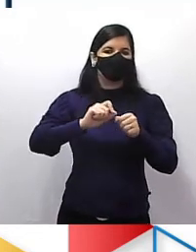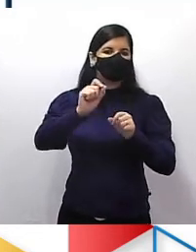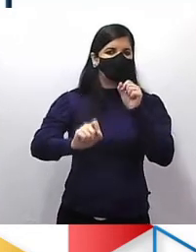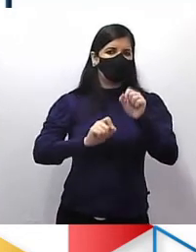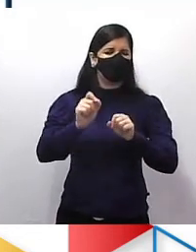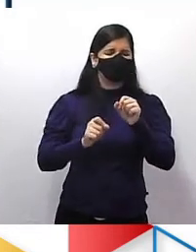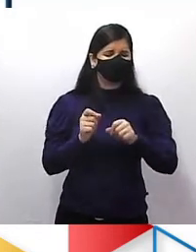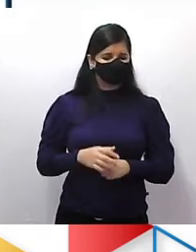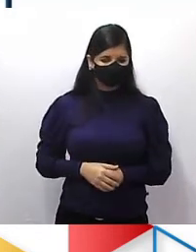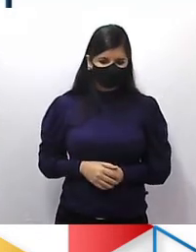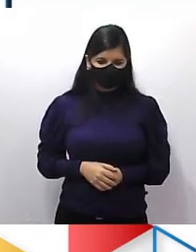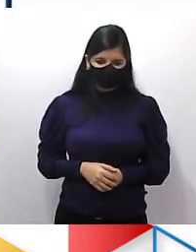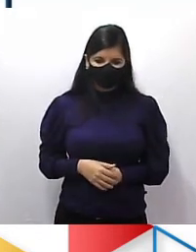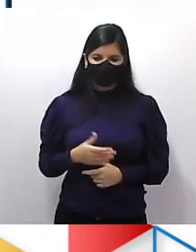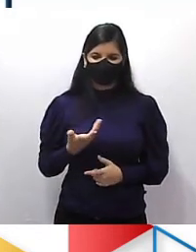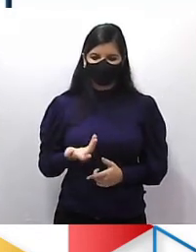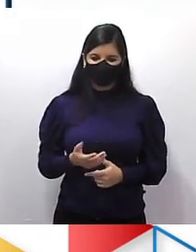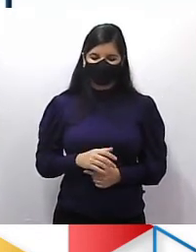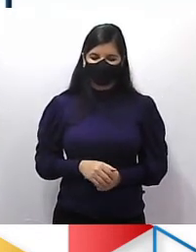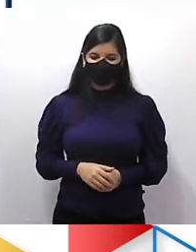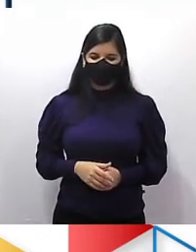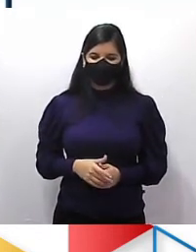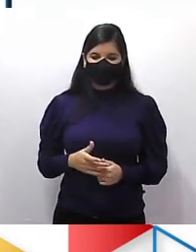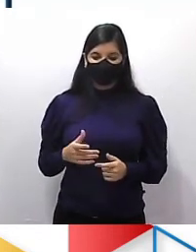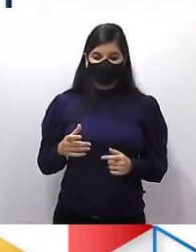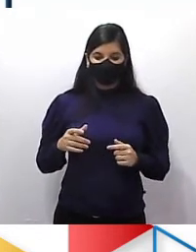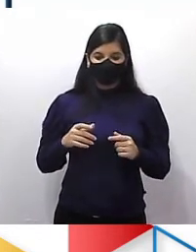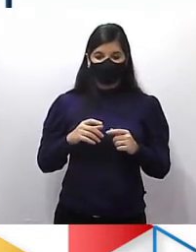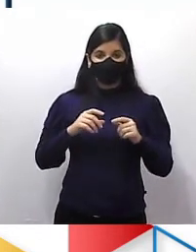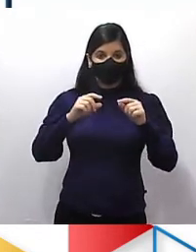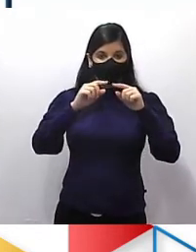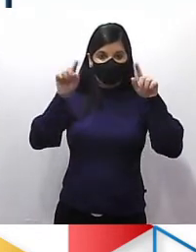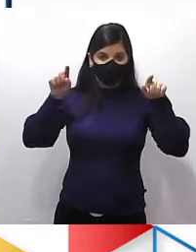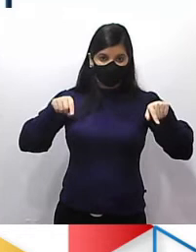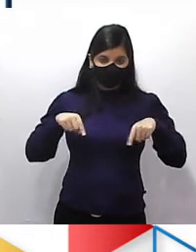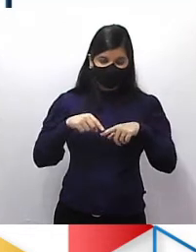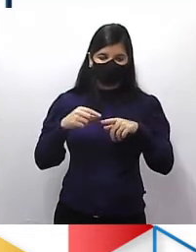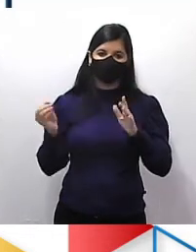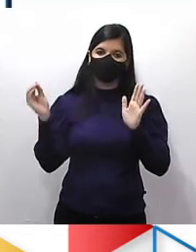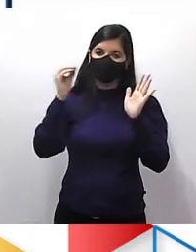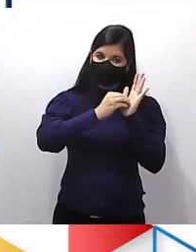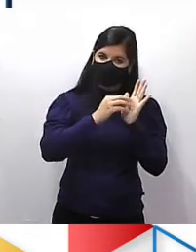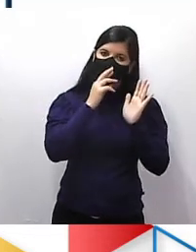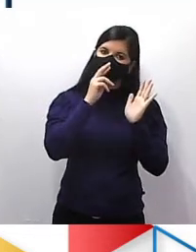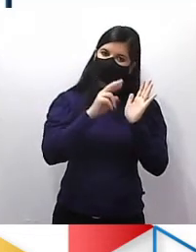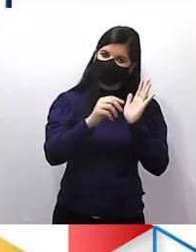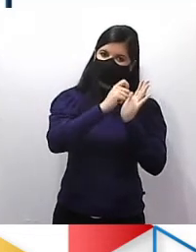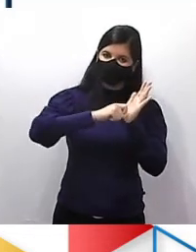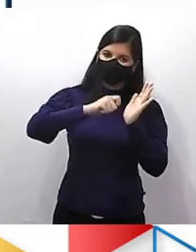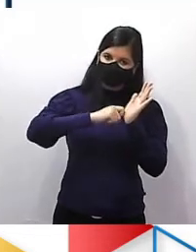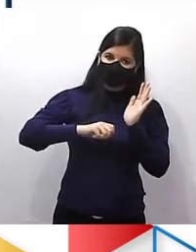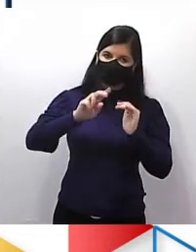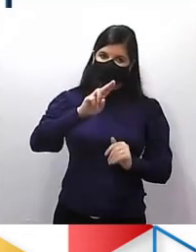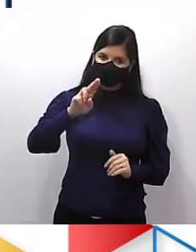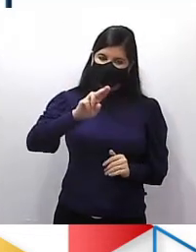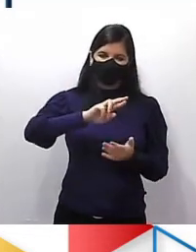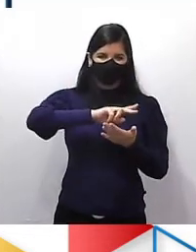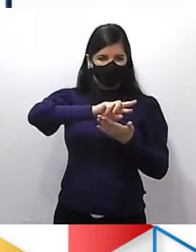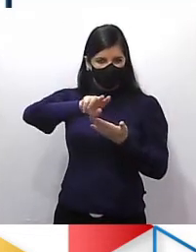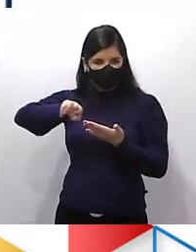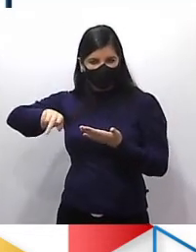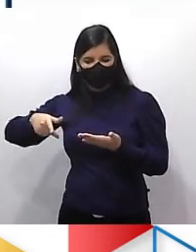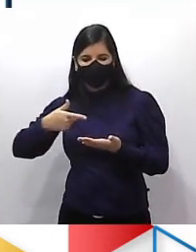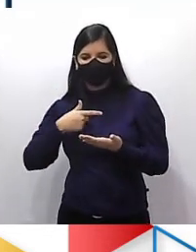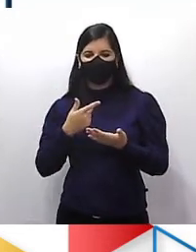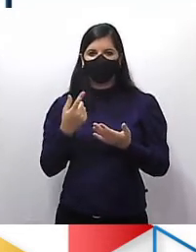box using going to. Completa aí essas caixinhas, esses espaços, utilizando going to. De 1 to 5,